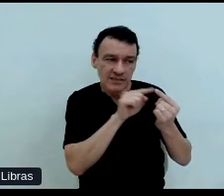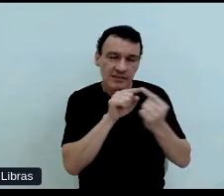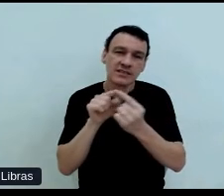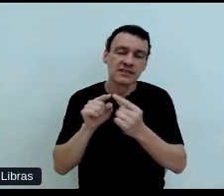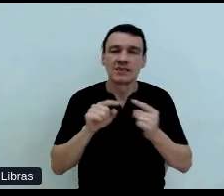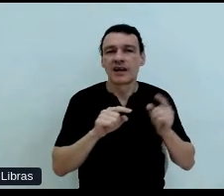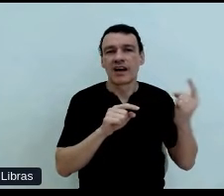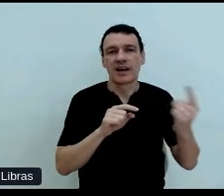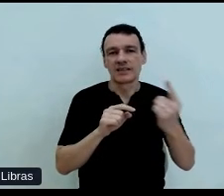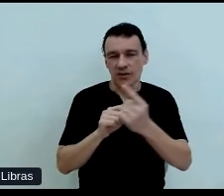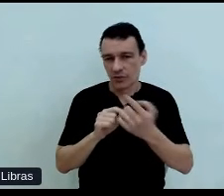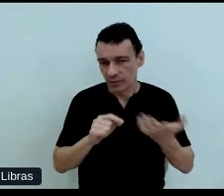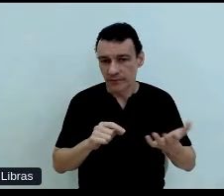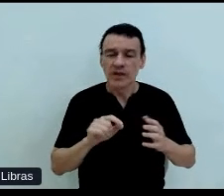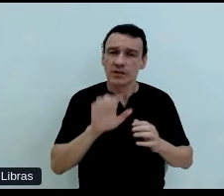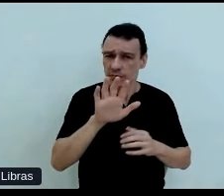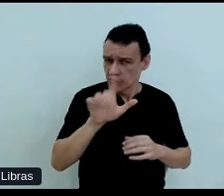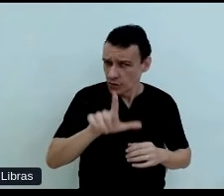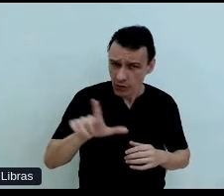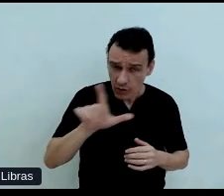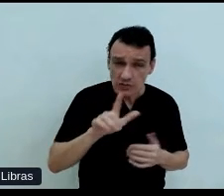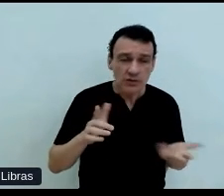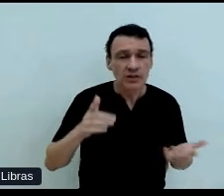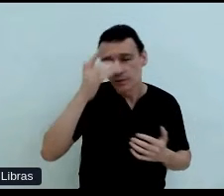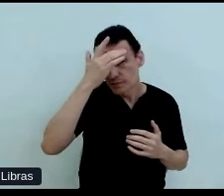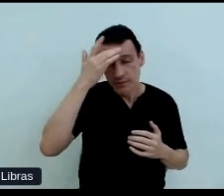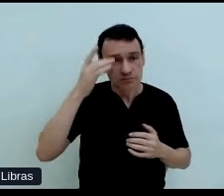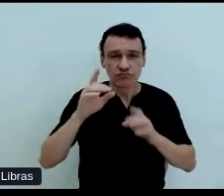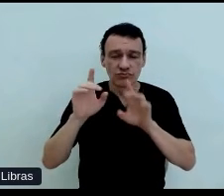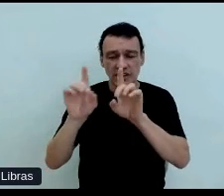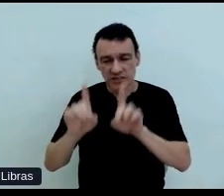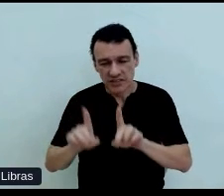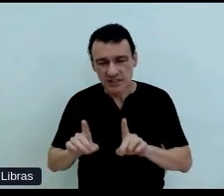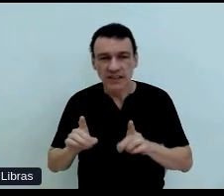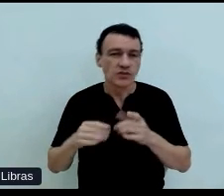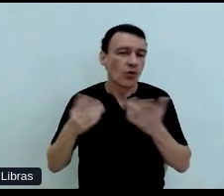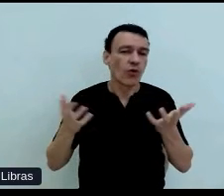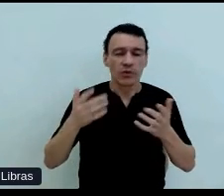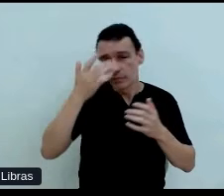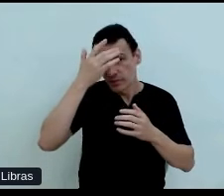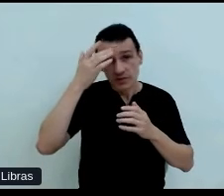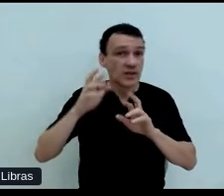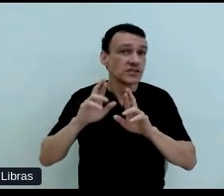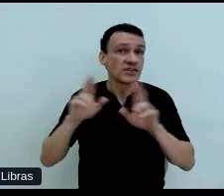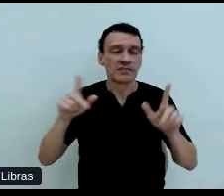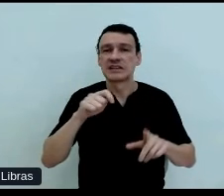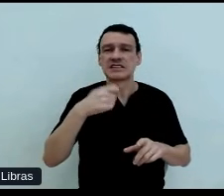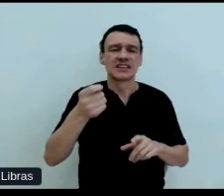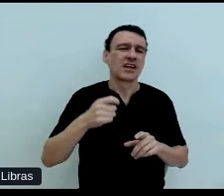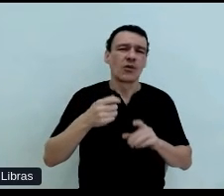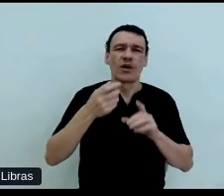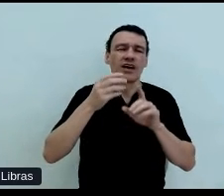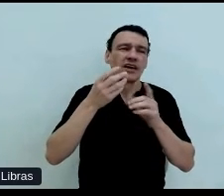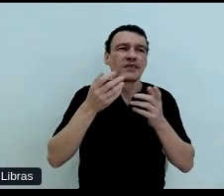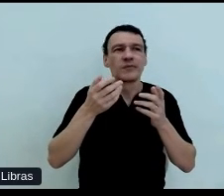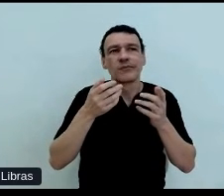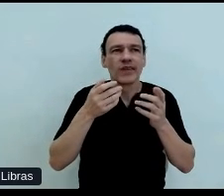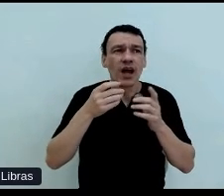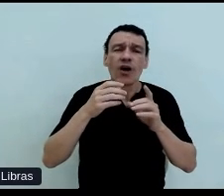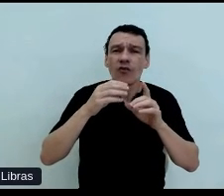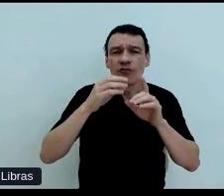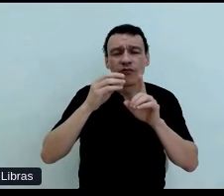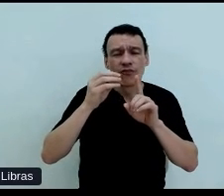fazer a avaliação de desempenho, e aí sim pontuar cada uma das pessoas correspondentemente. Isso também